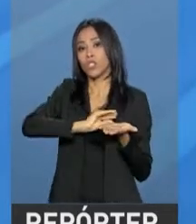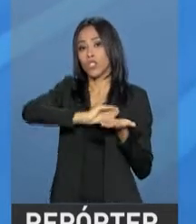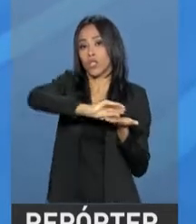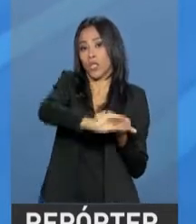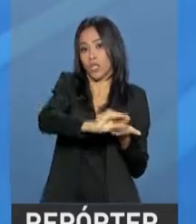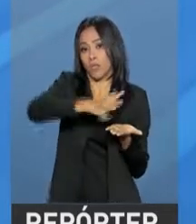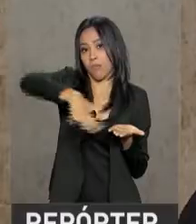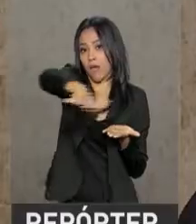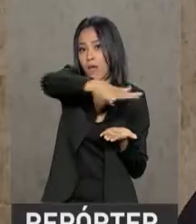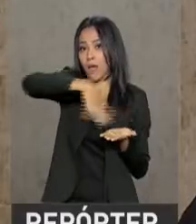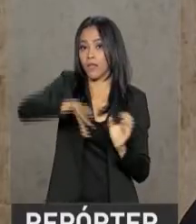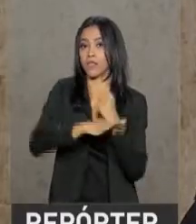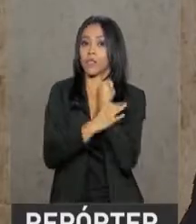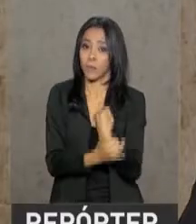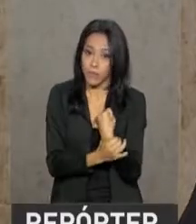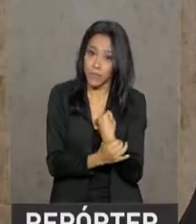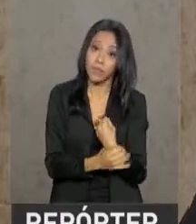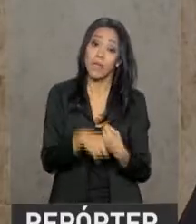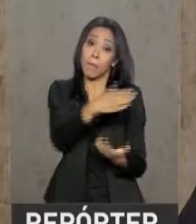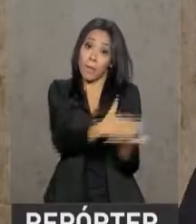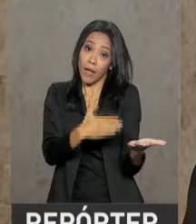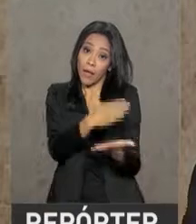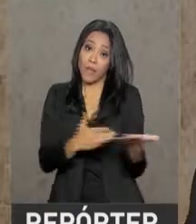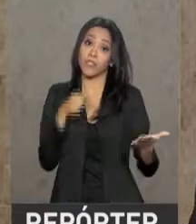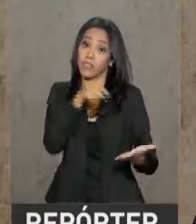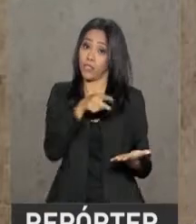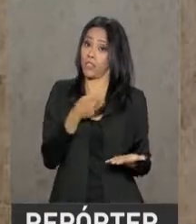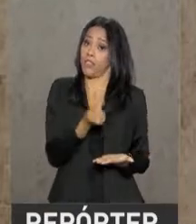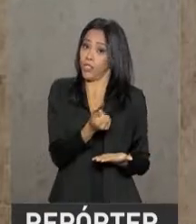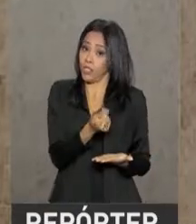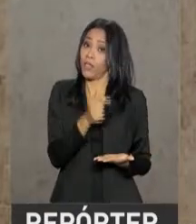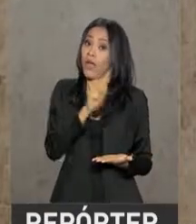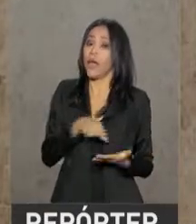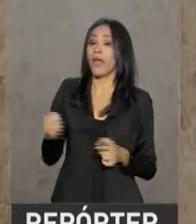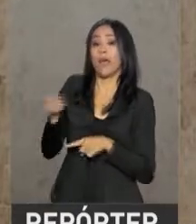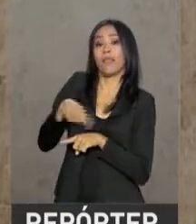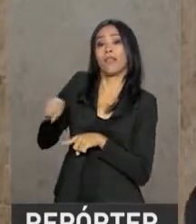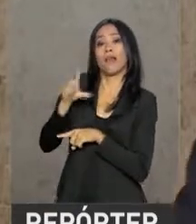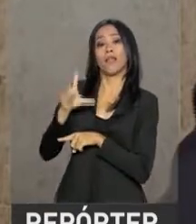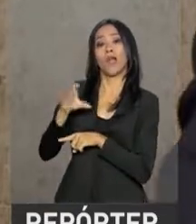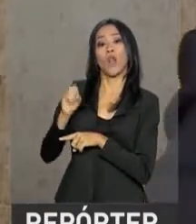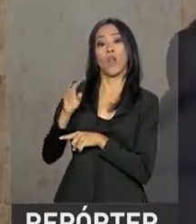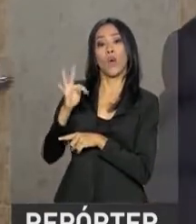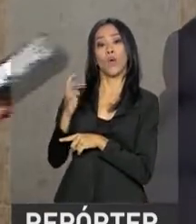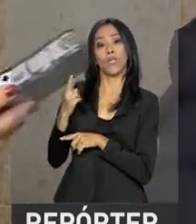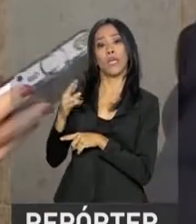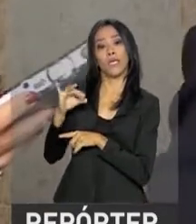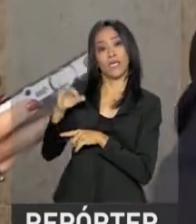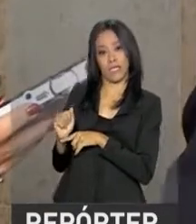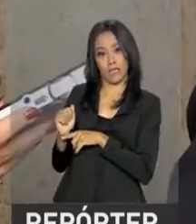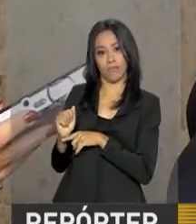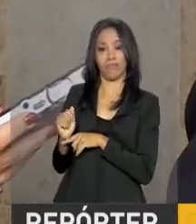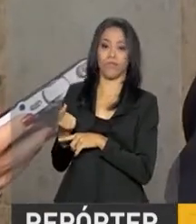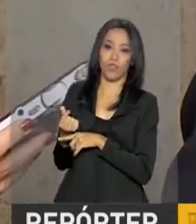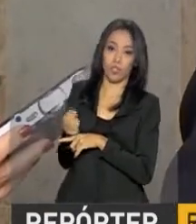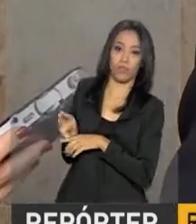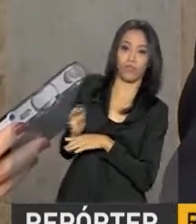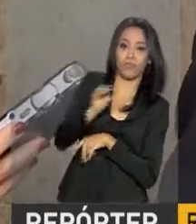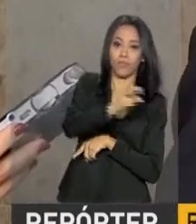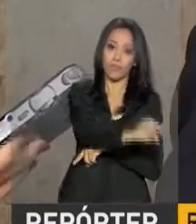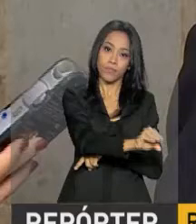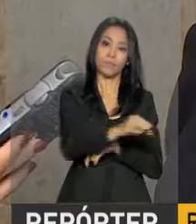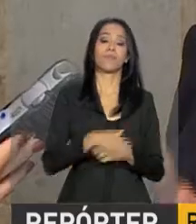segurança pública parte desses recursos deve vir de loterias federais este recurso serão sobretudo